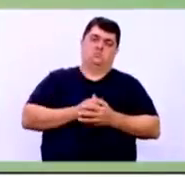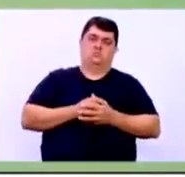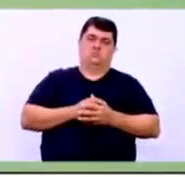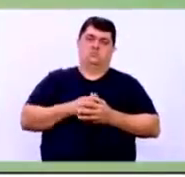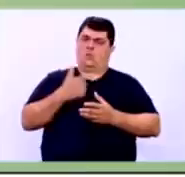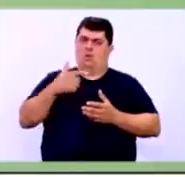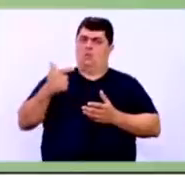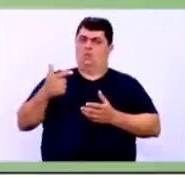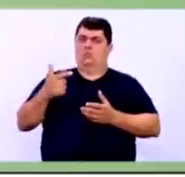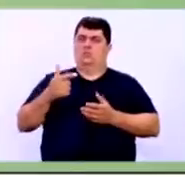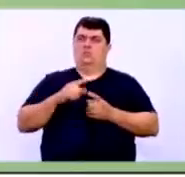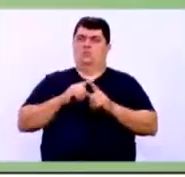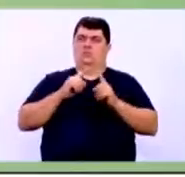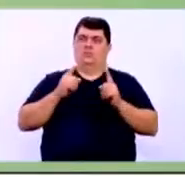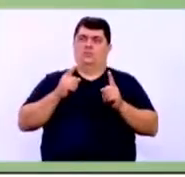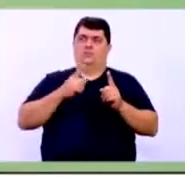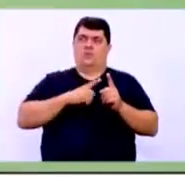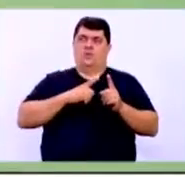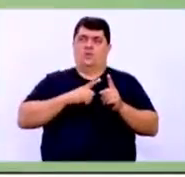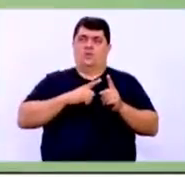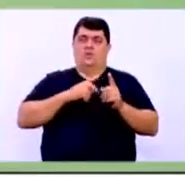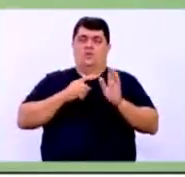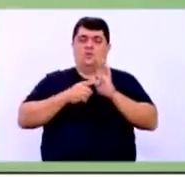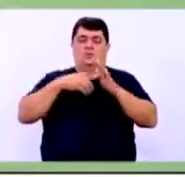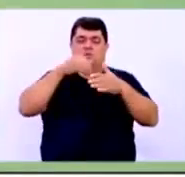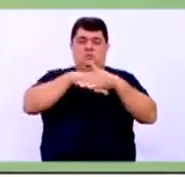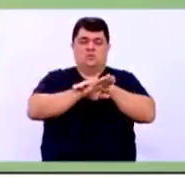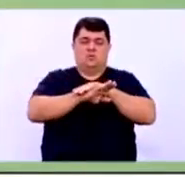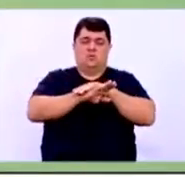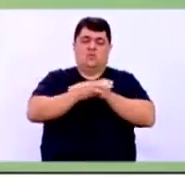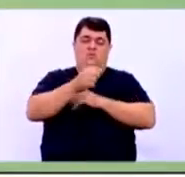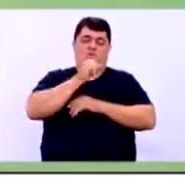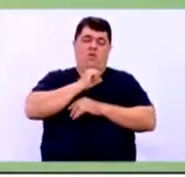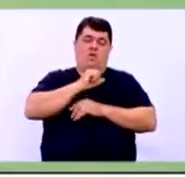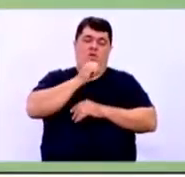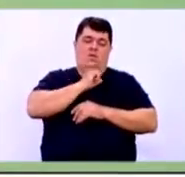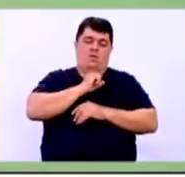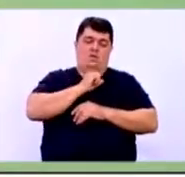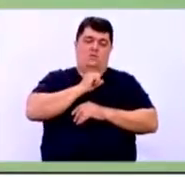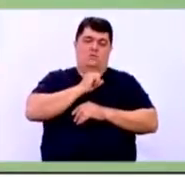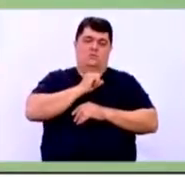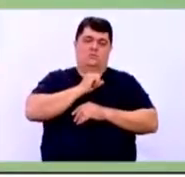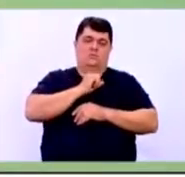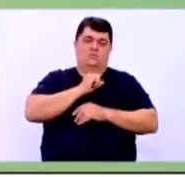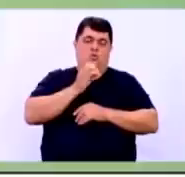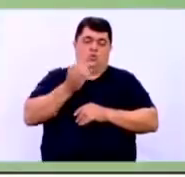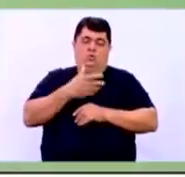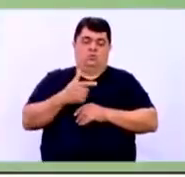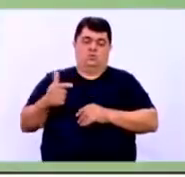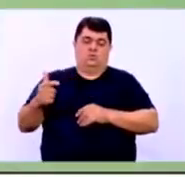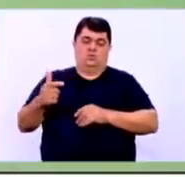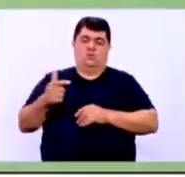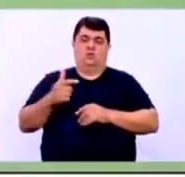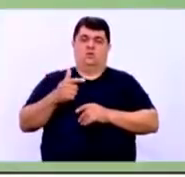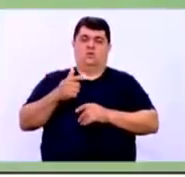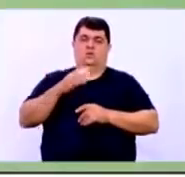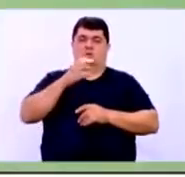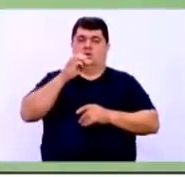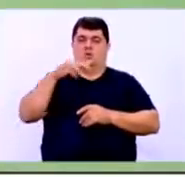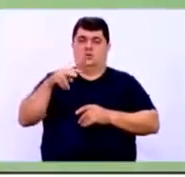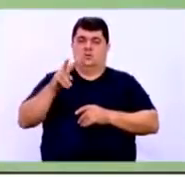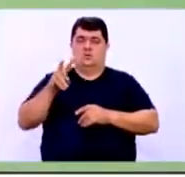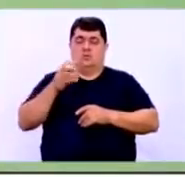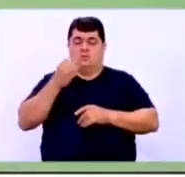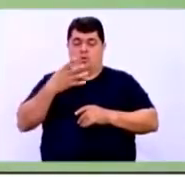Não. Porém, mostra um estoque desatualizado, certo? Apesar do CMV ser atualizado, o